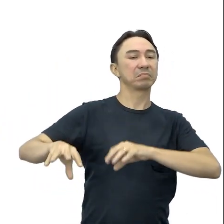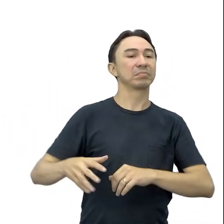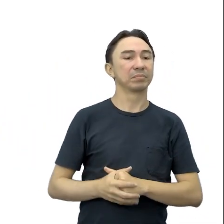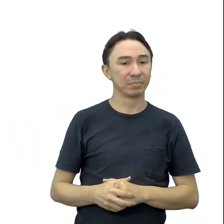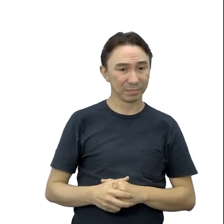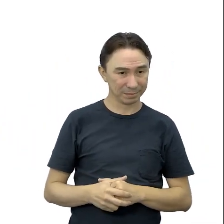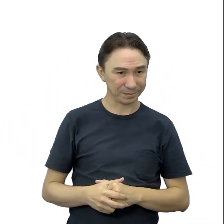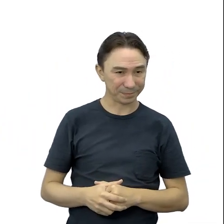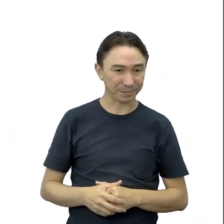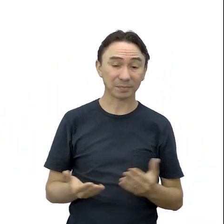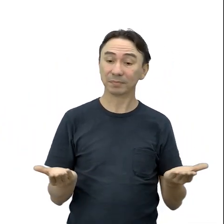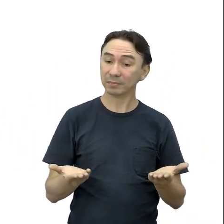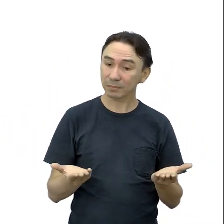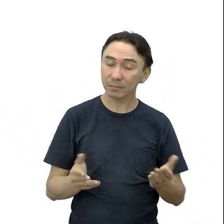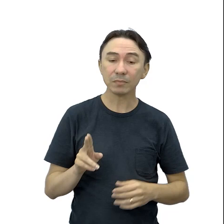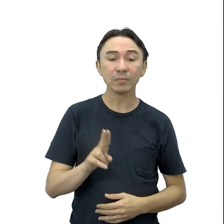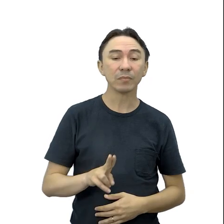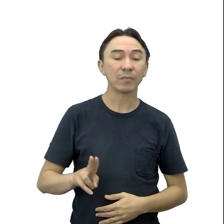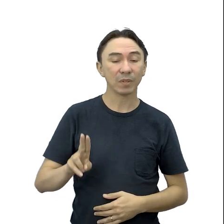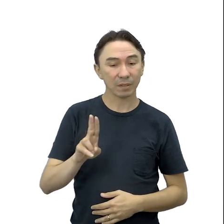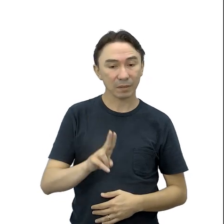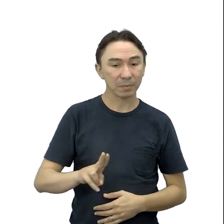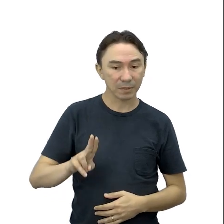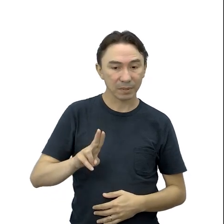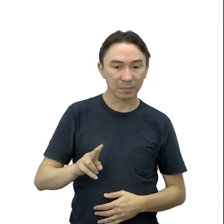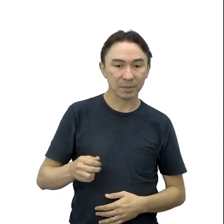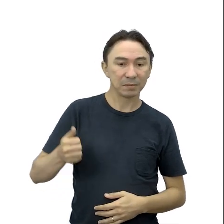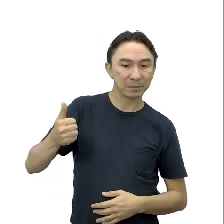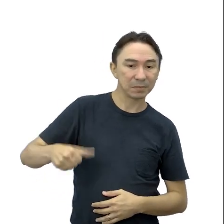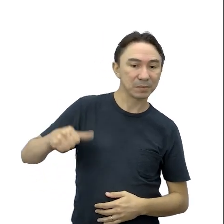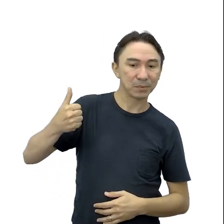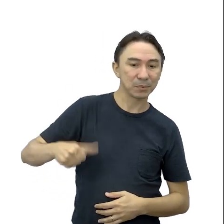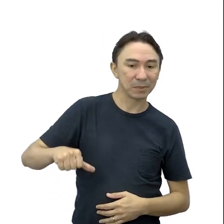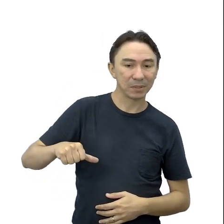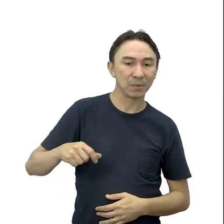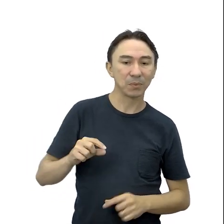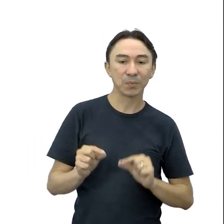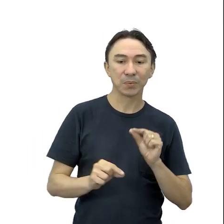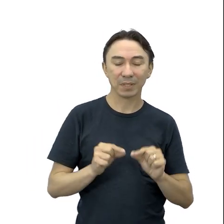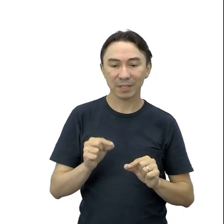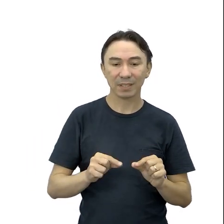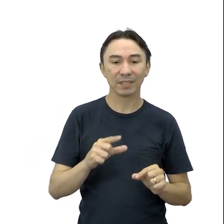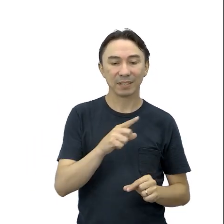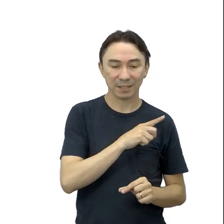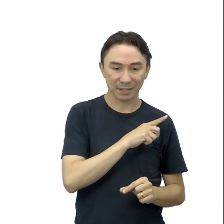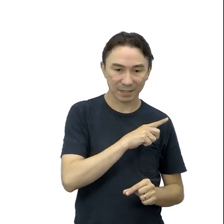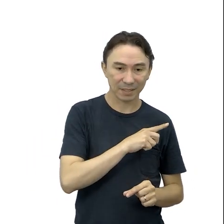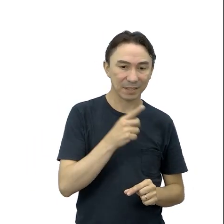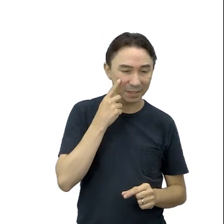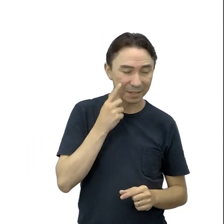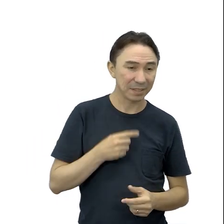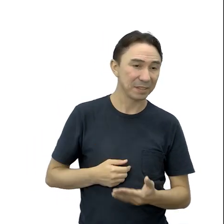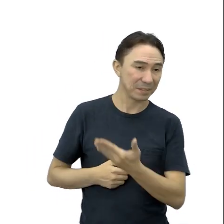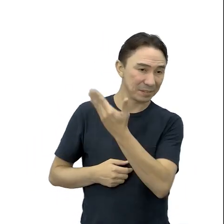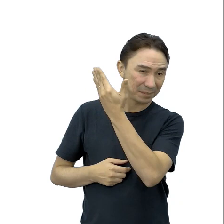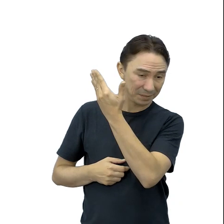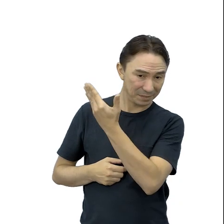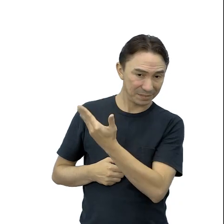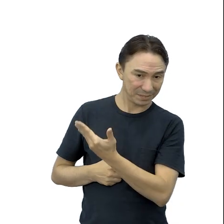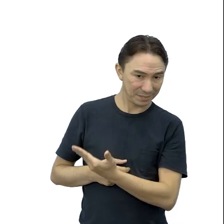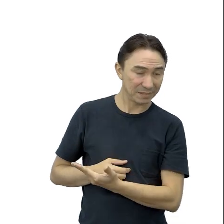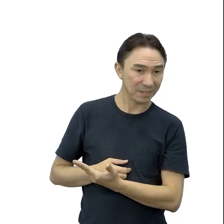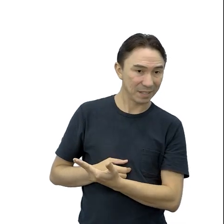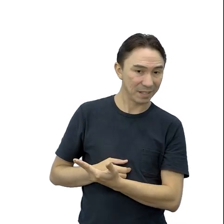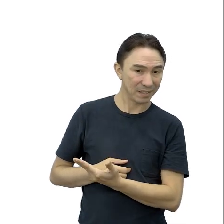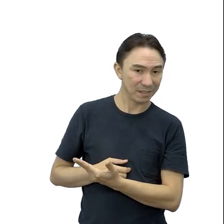nós estamos utilizando nesse momento de planejamento, né, no momento que estamos pensando nessa retomada, ou que já pensamos